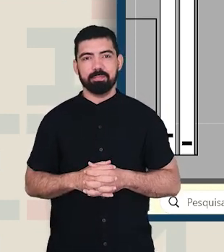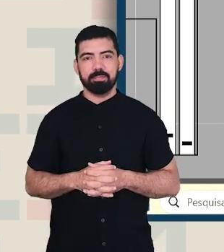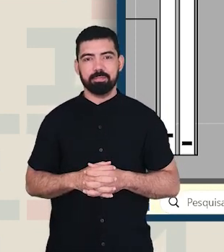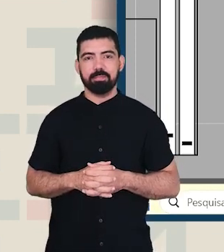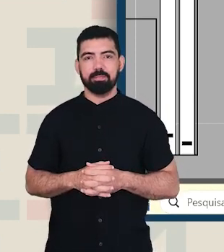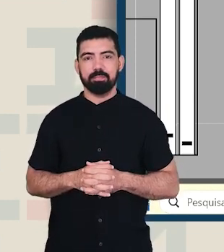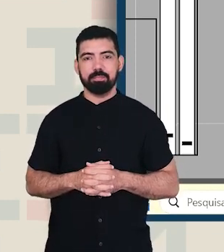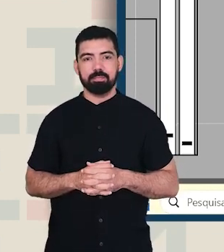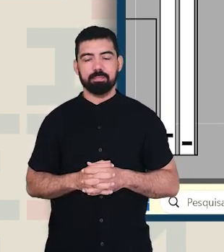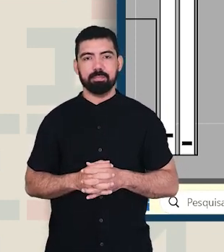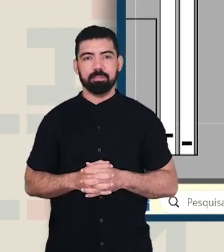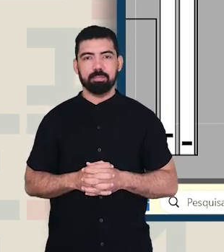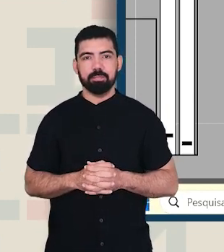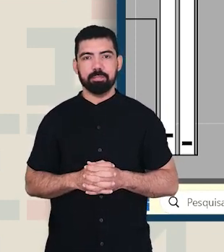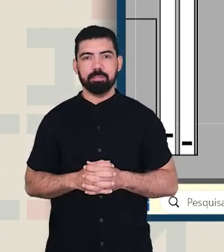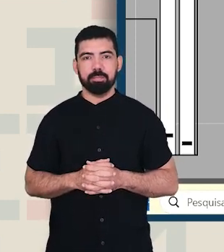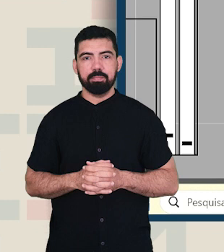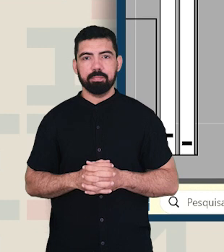Ok.